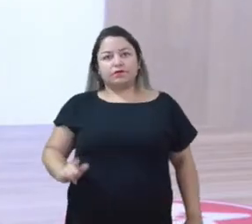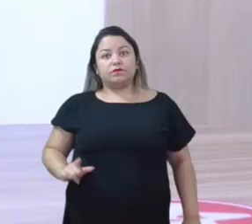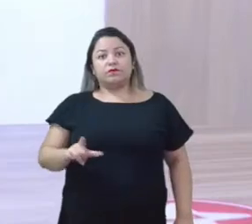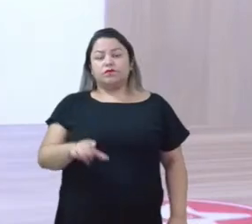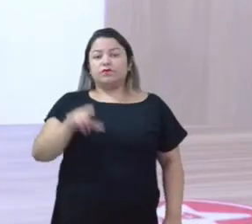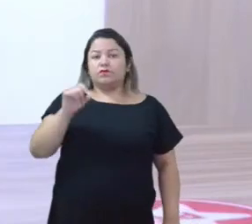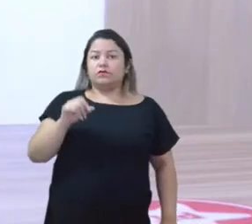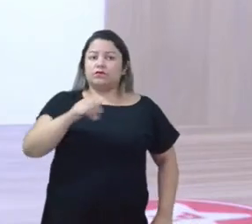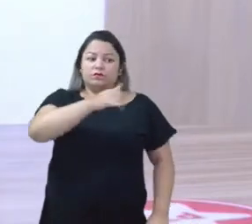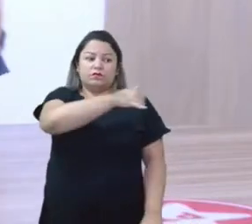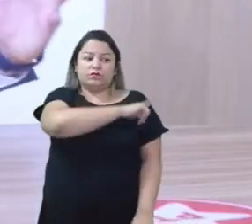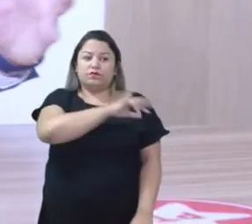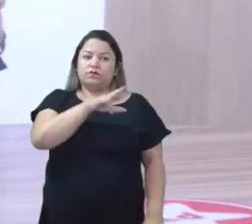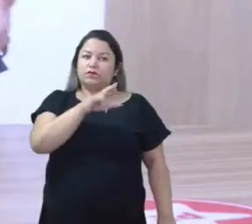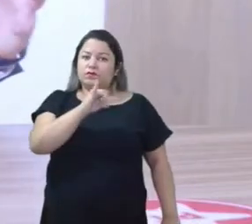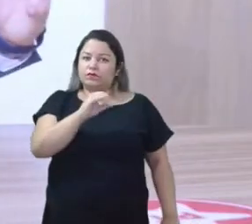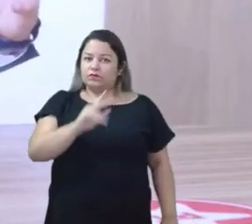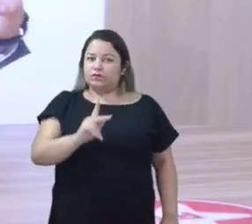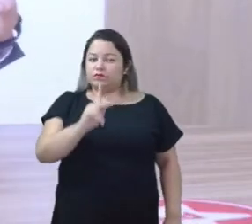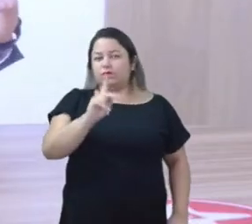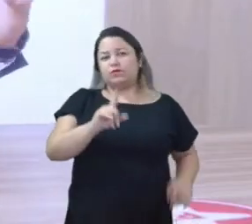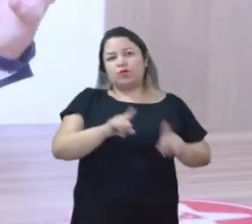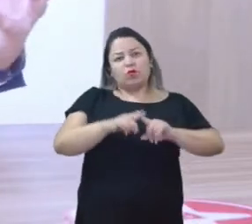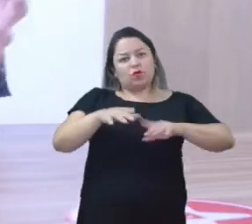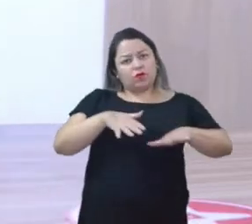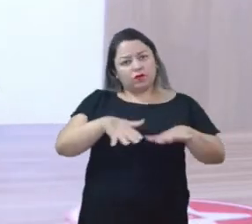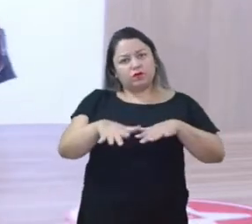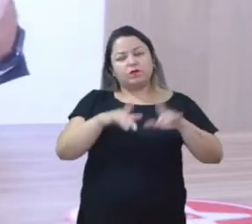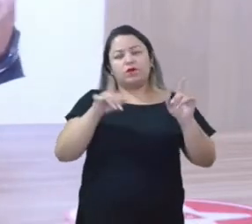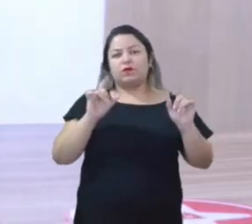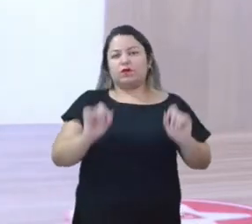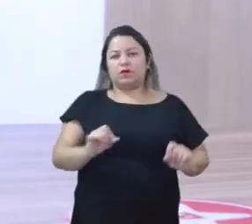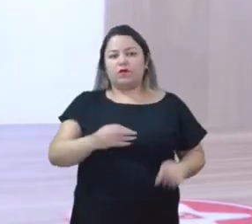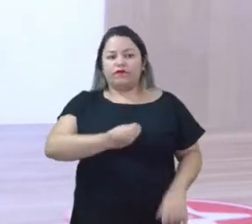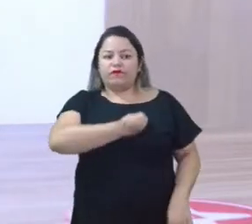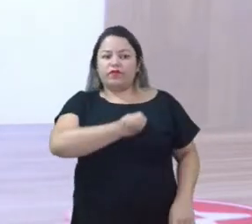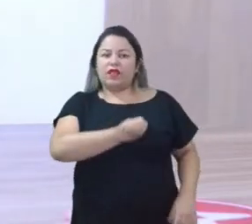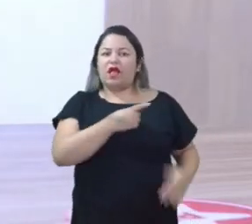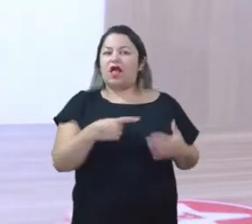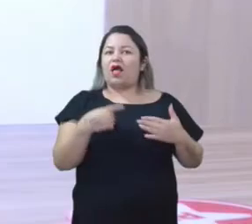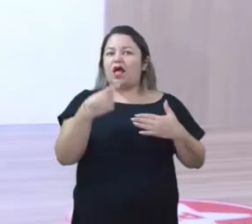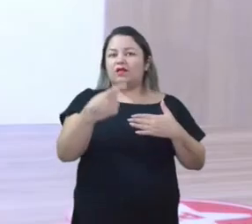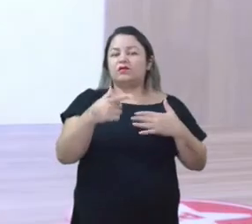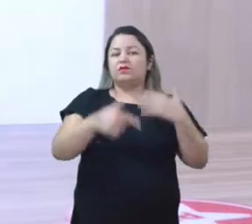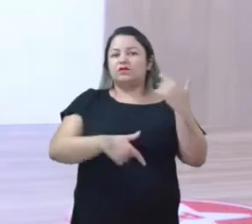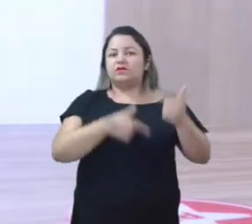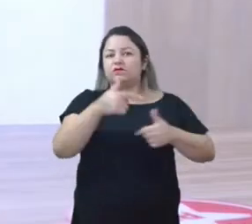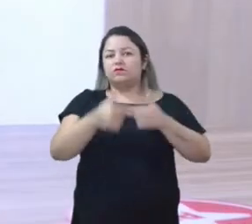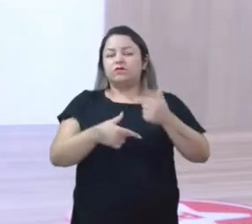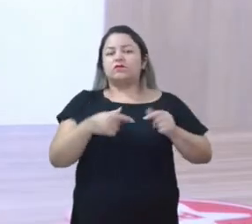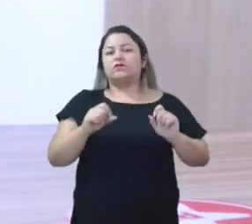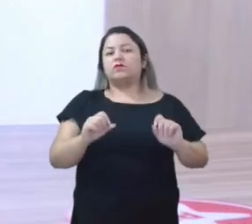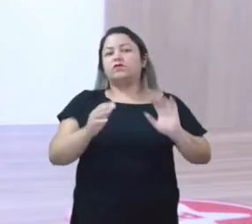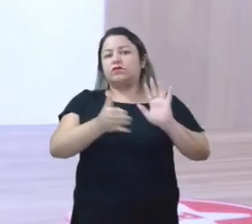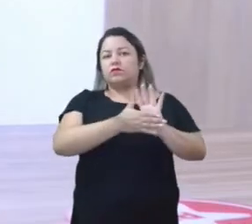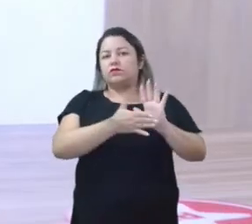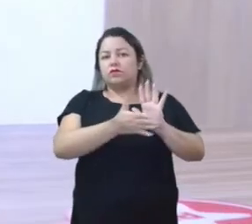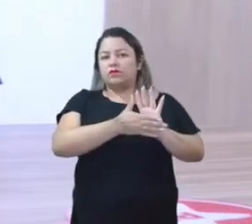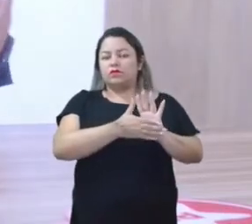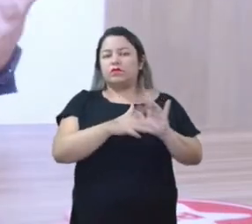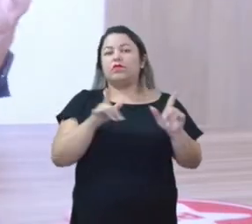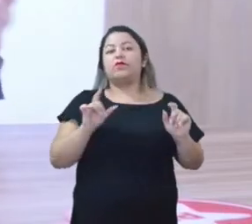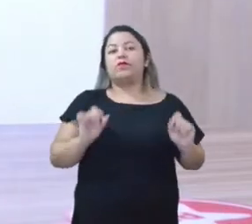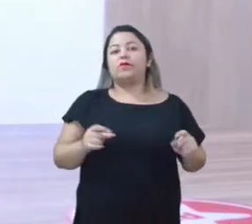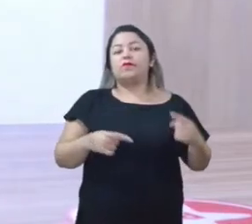né, o Rique Azevedo, eles começam um movimento que é Vida Além do Trabalho e propõem e